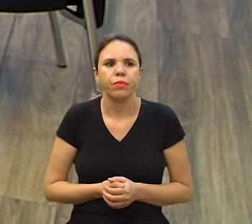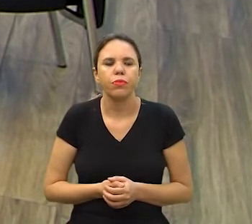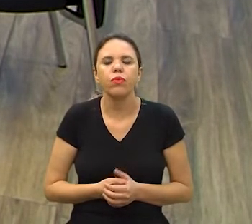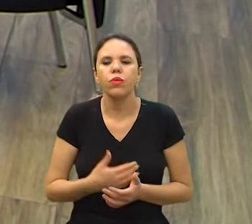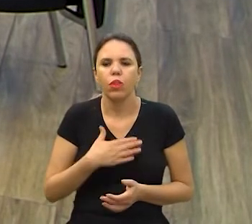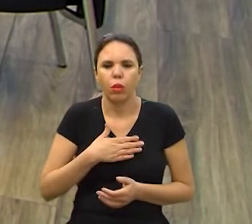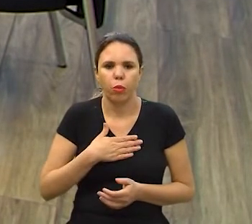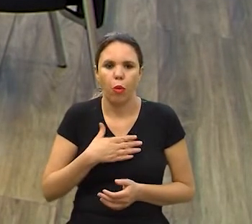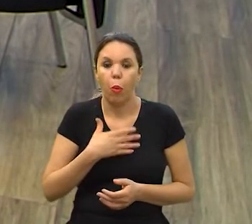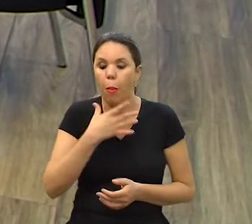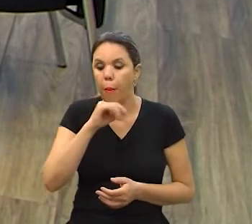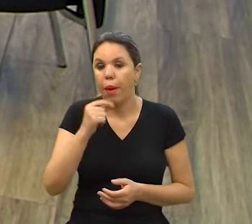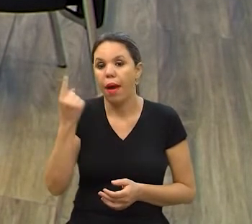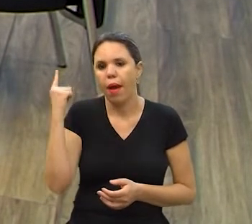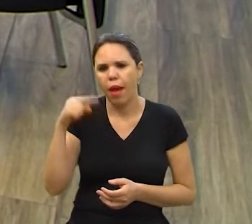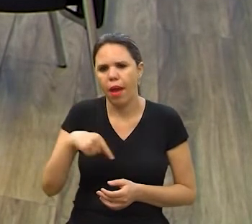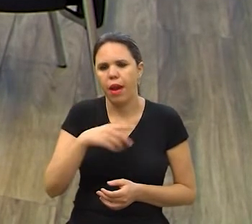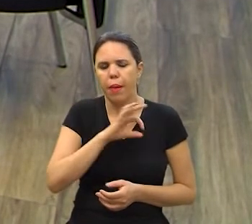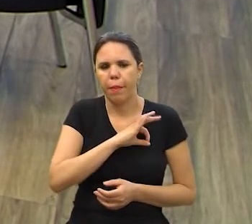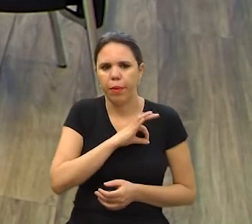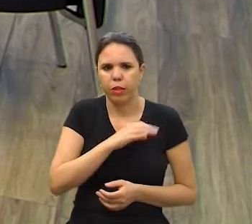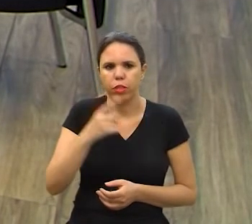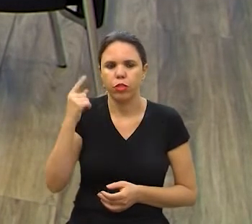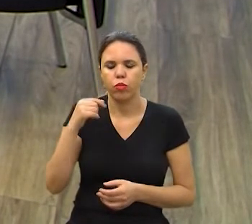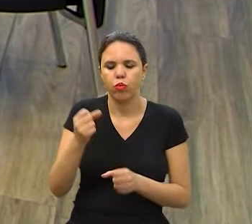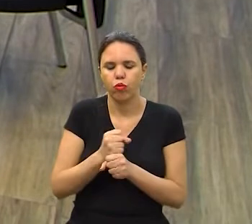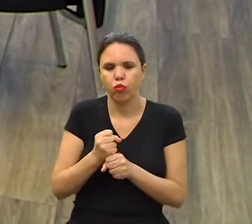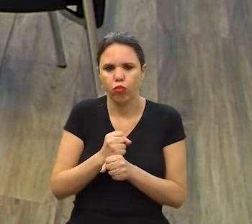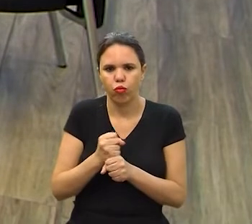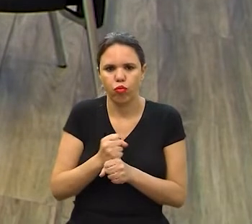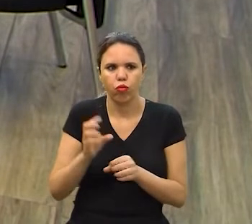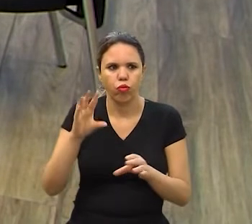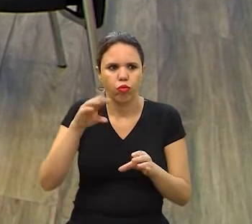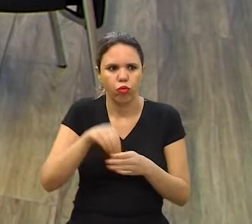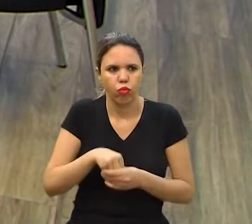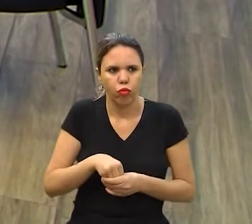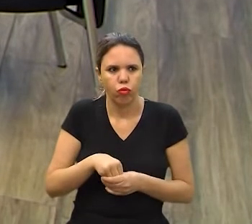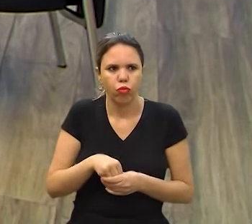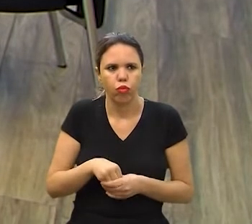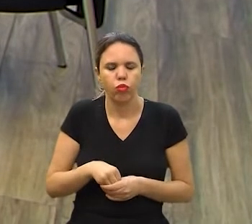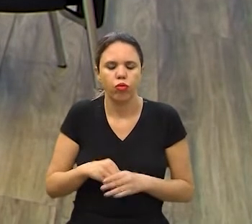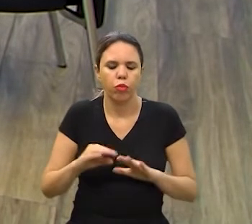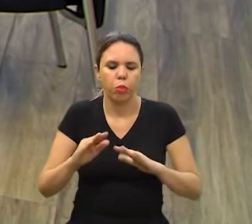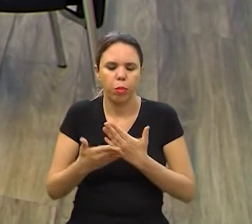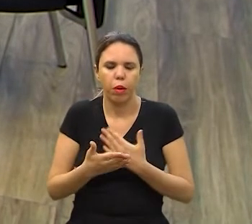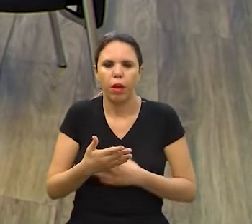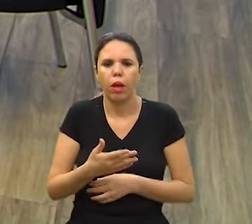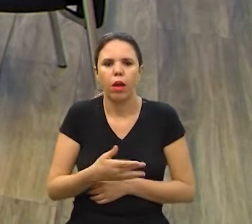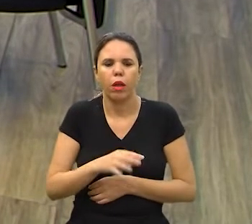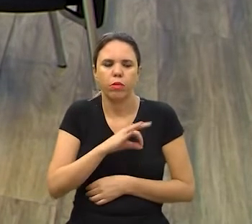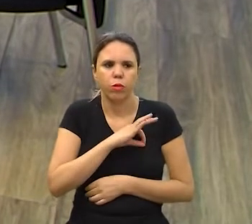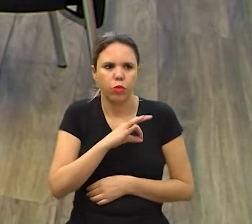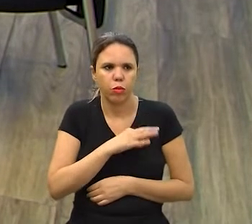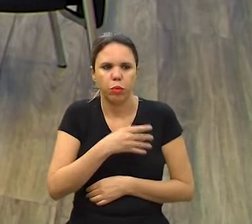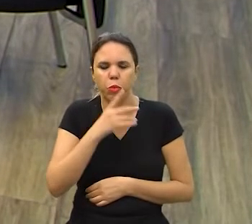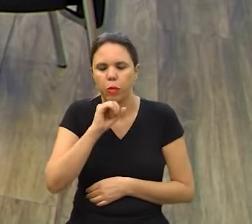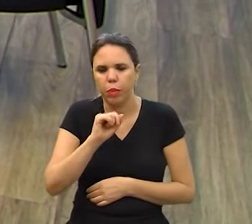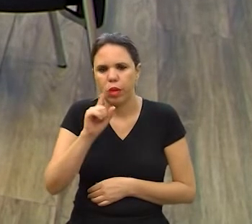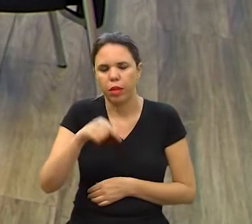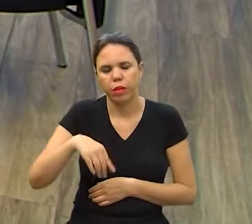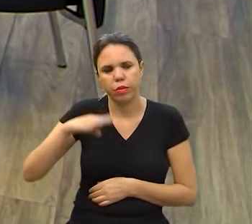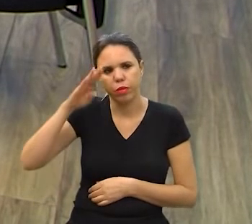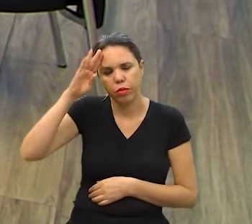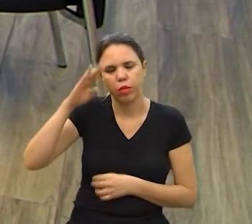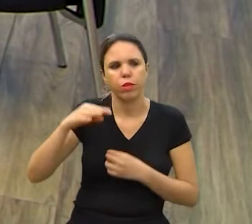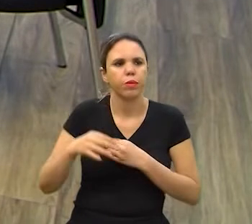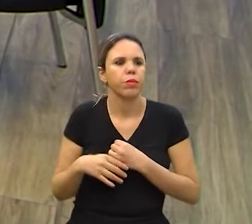eu sou filho de militar e eu convivi muitos anos dentro de vila militar, por meu pai ter sido